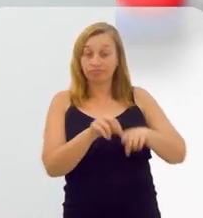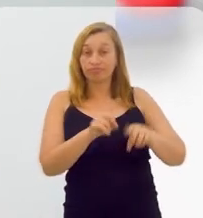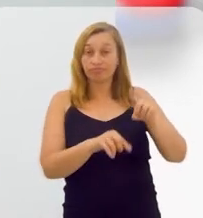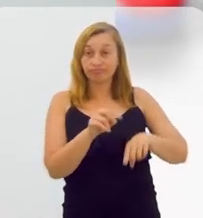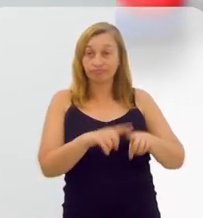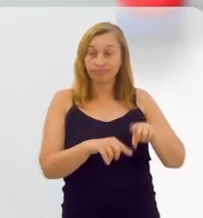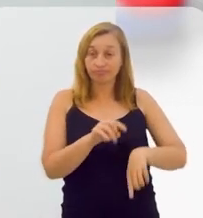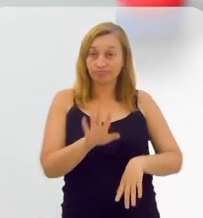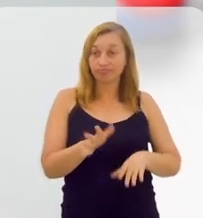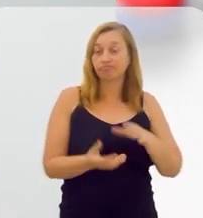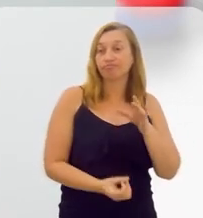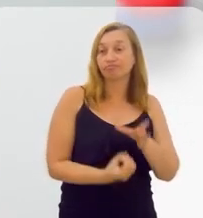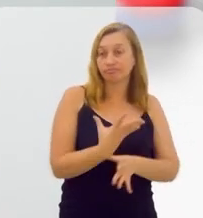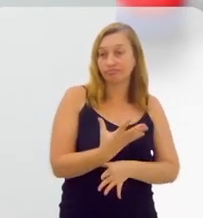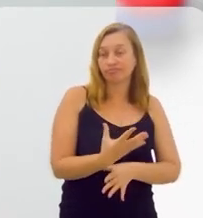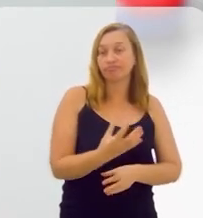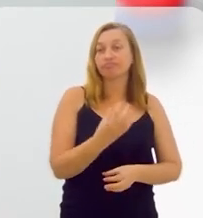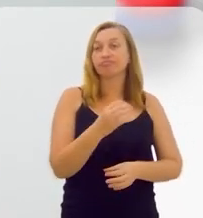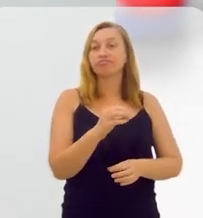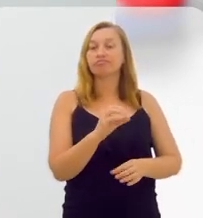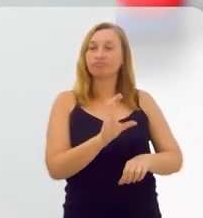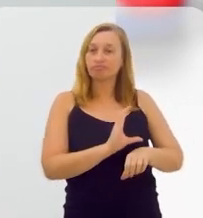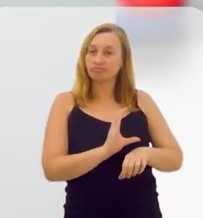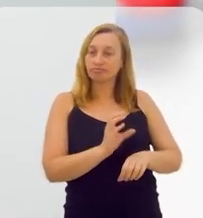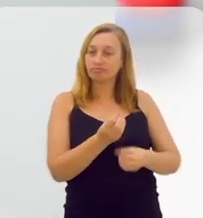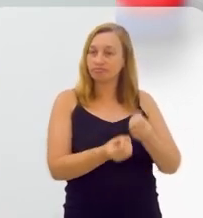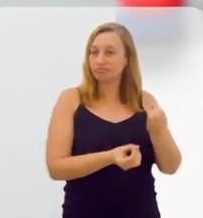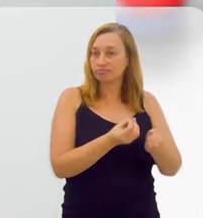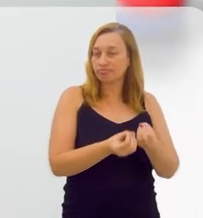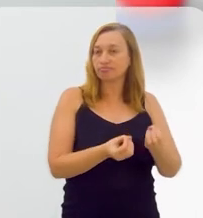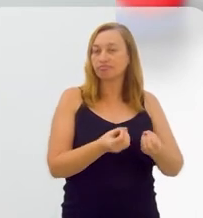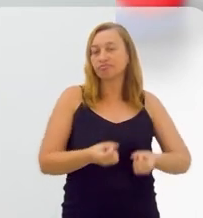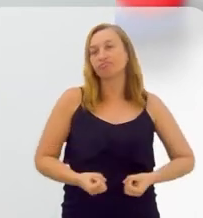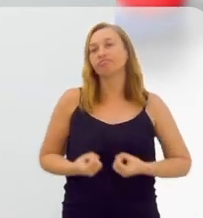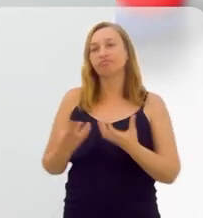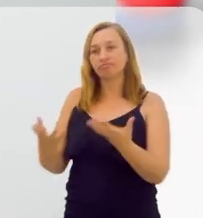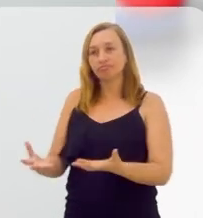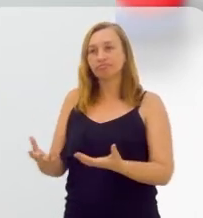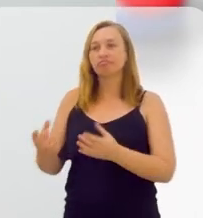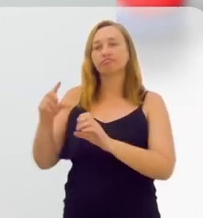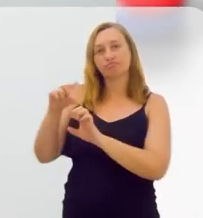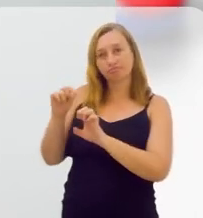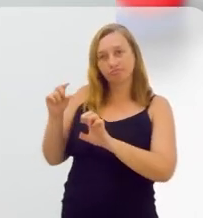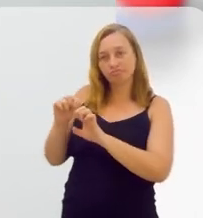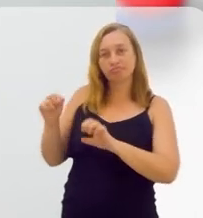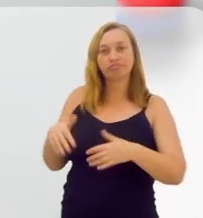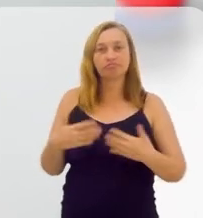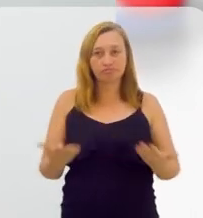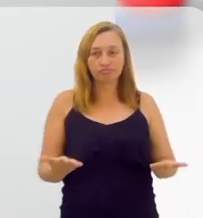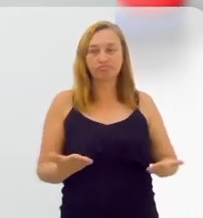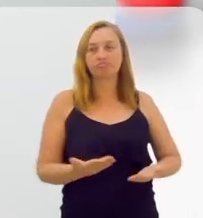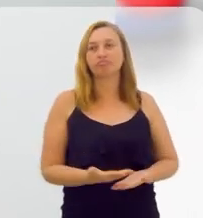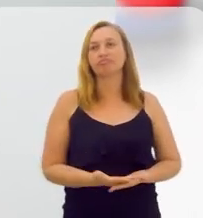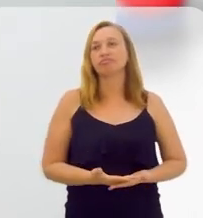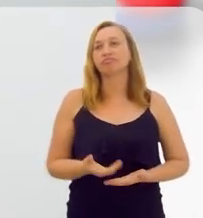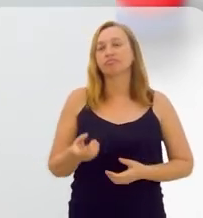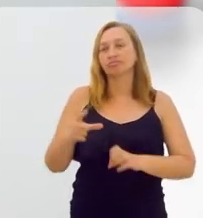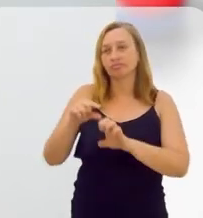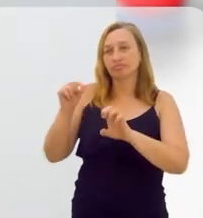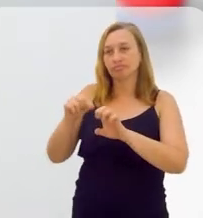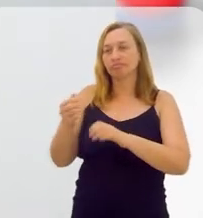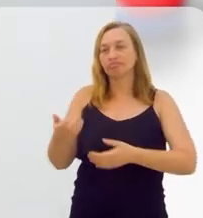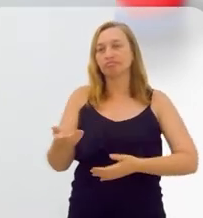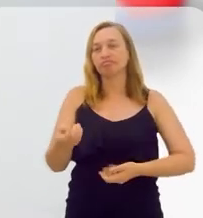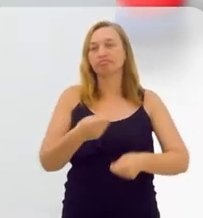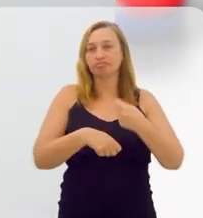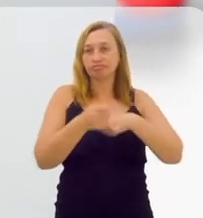desses produtos, né, gerados, né, nas oficinas, e de doações desses empreendimentos, né, que são os empreendimentos de